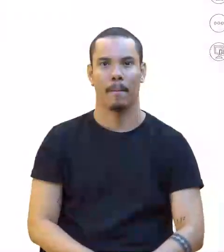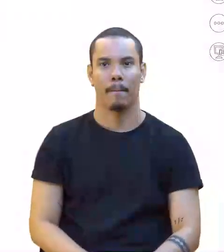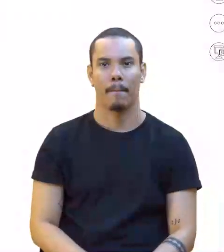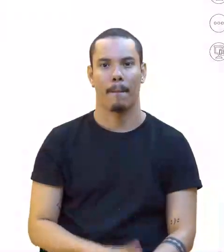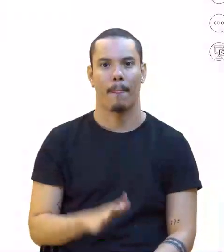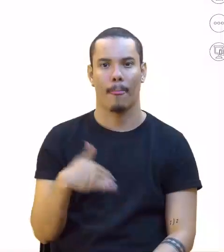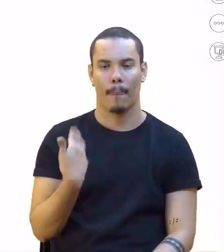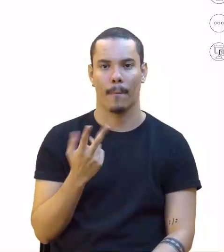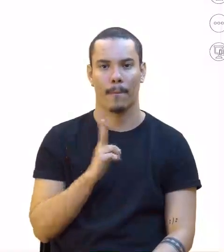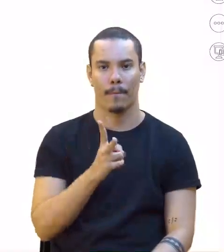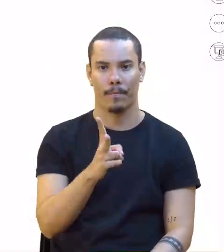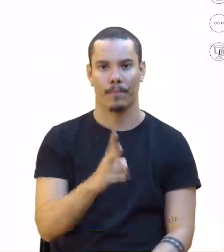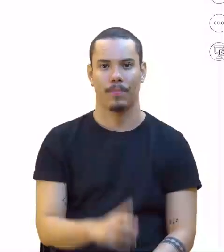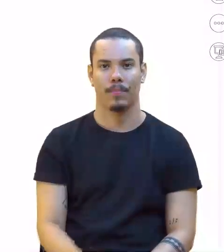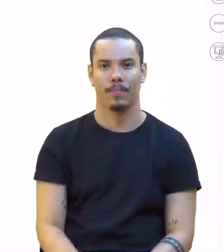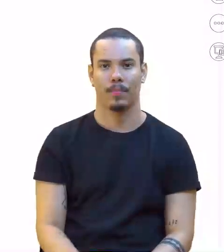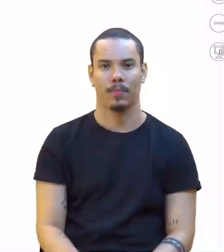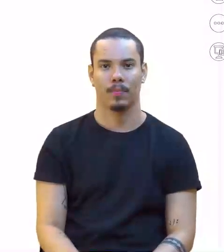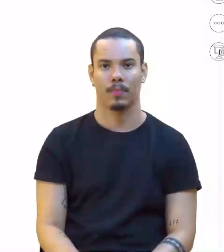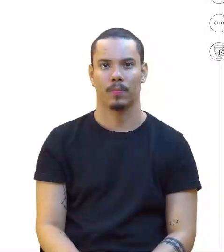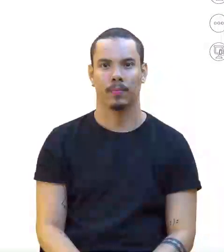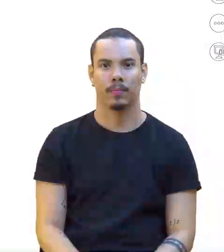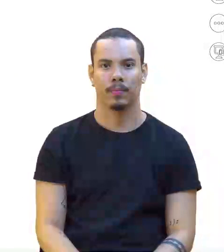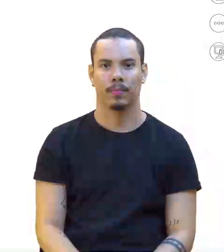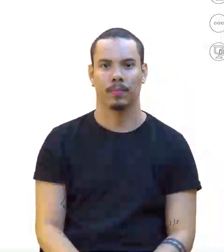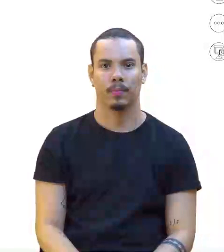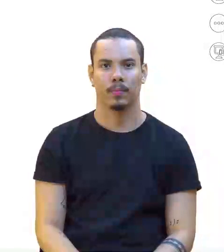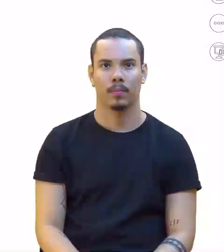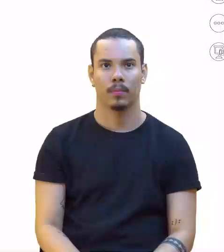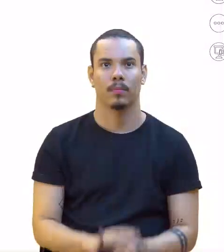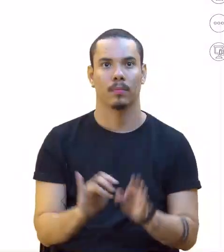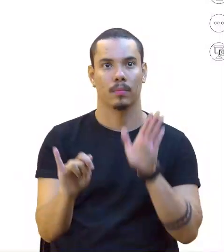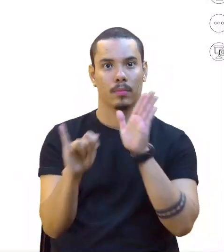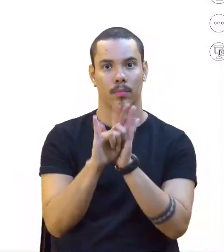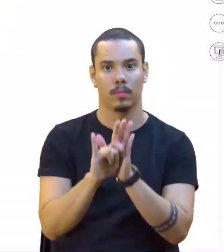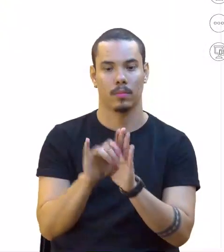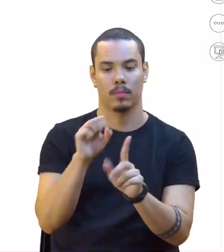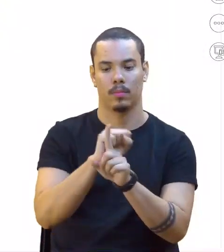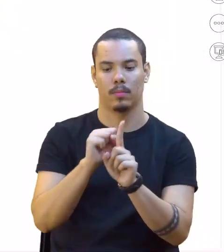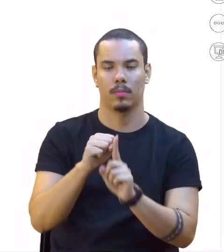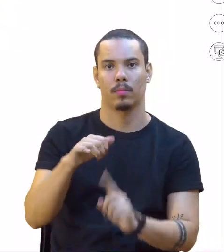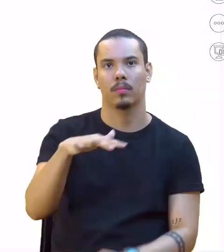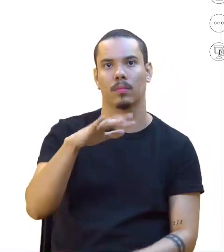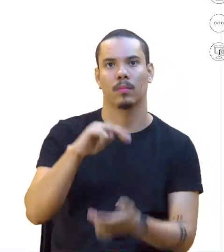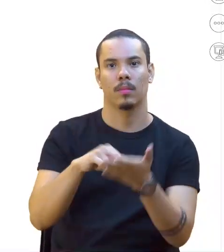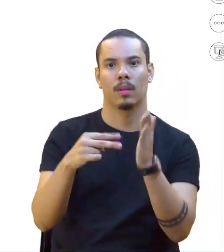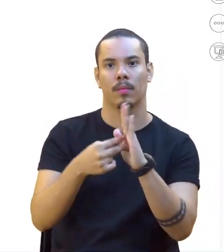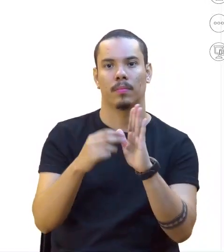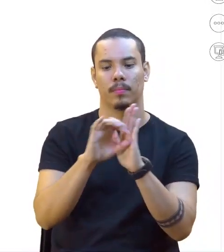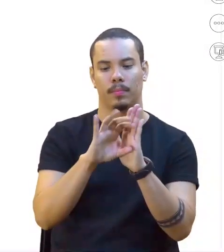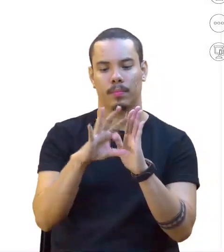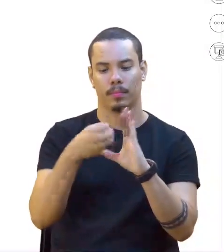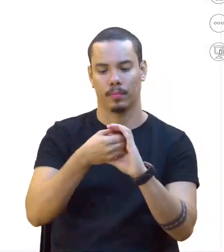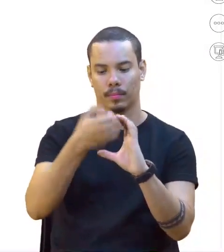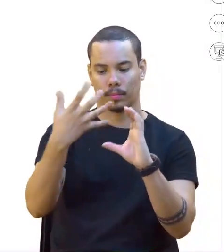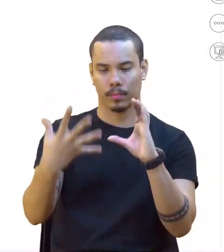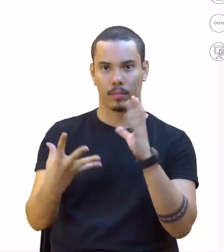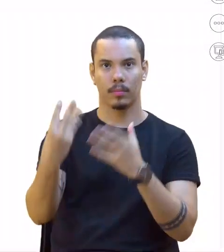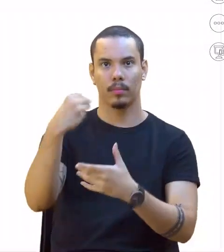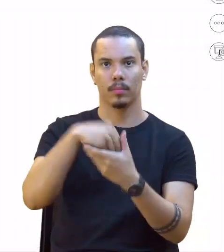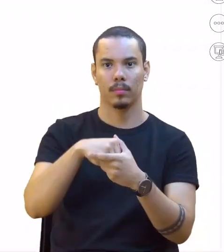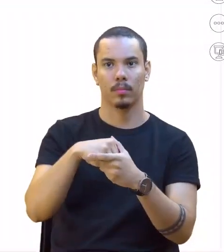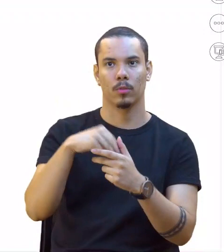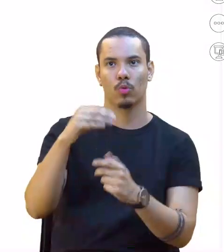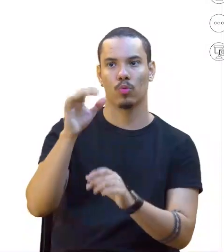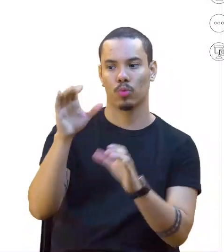continuar? Então, olha só. Identidade social refere-se às características atribuídas ao indivíduo